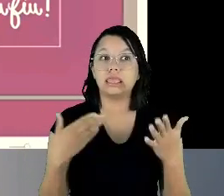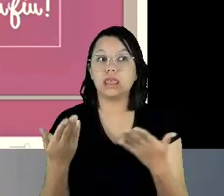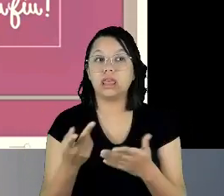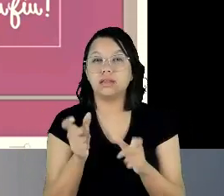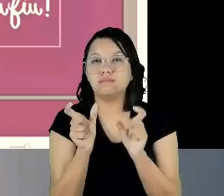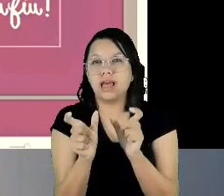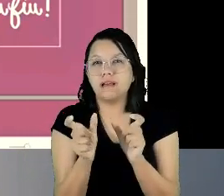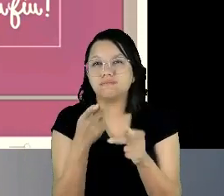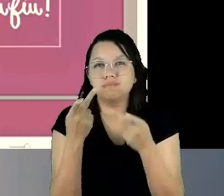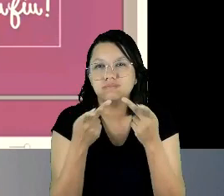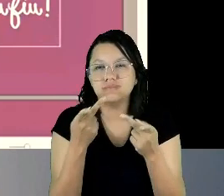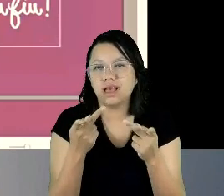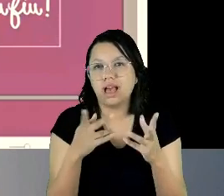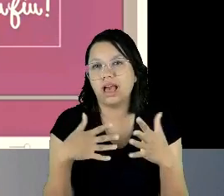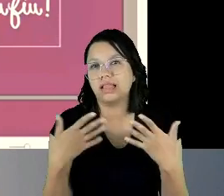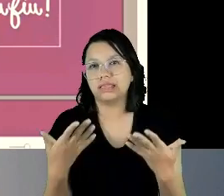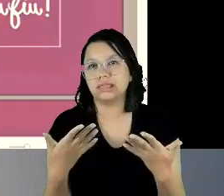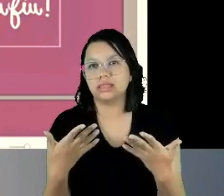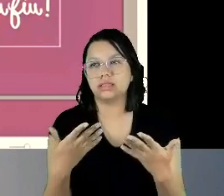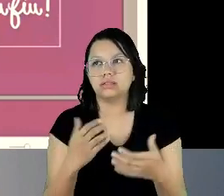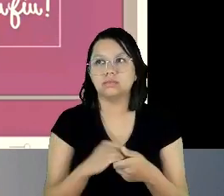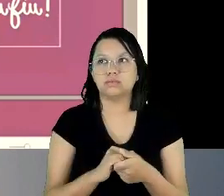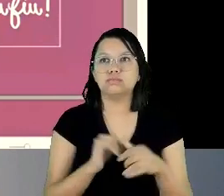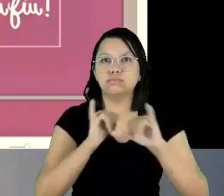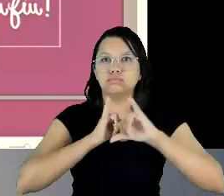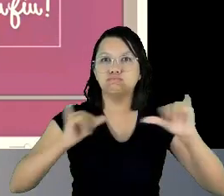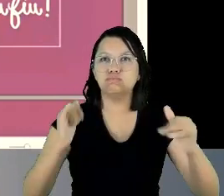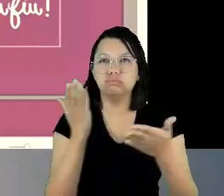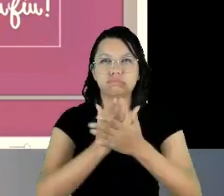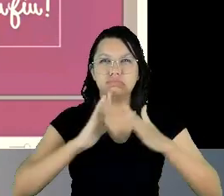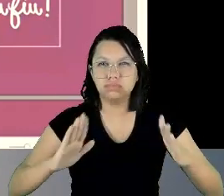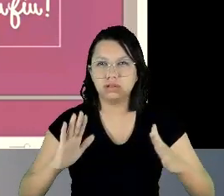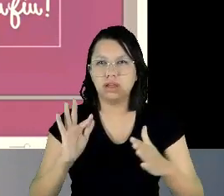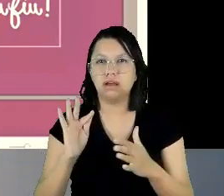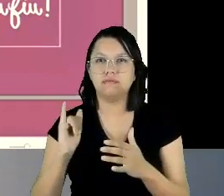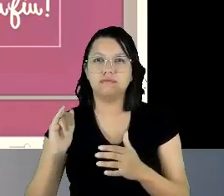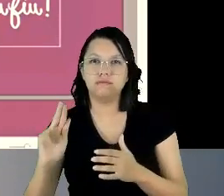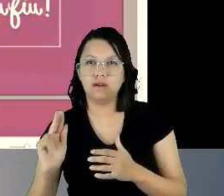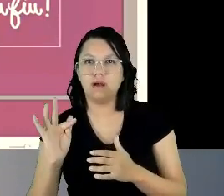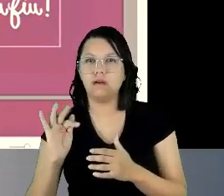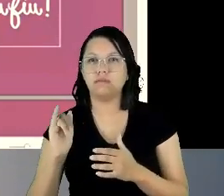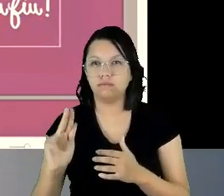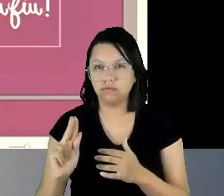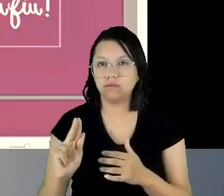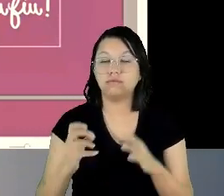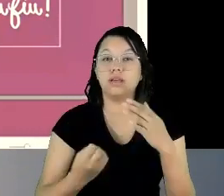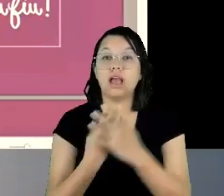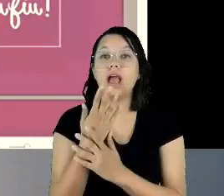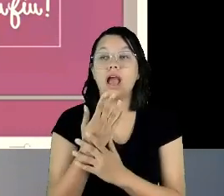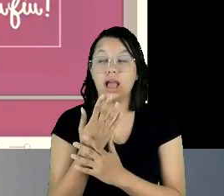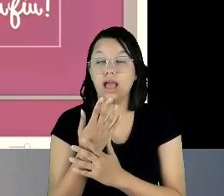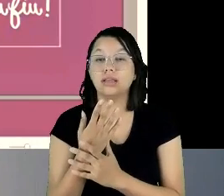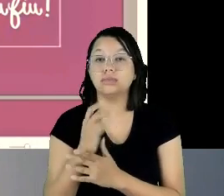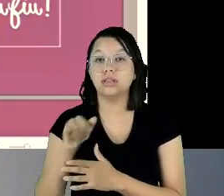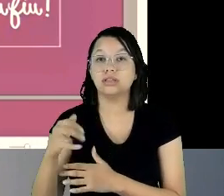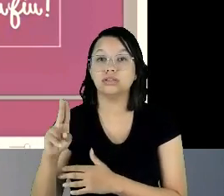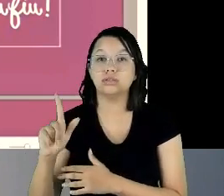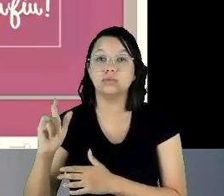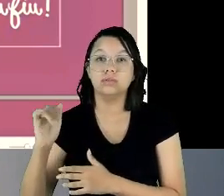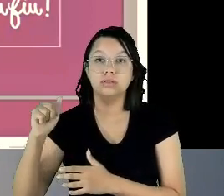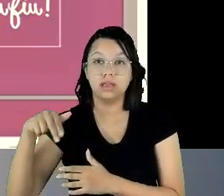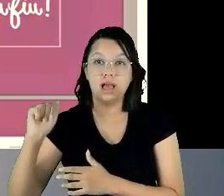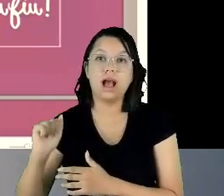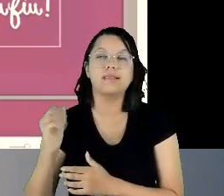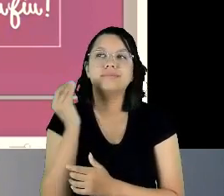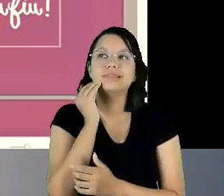não dita. Então, a campanha Chega de Fio foi criada pela Juliana de Faria, uma iniciativa